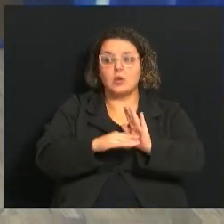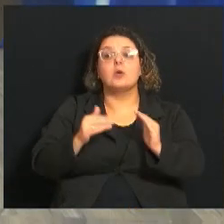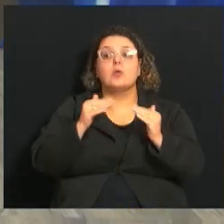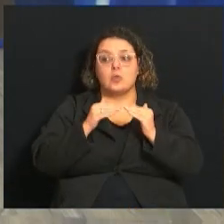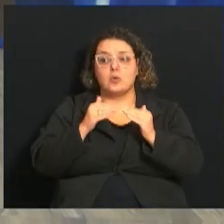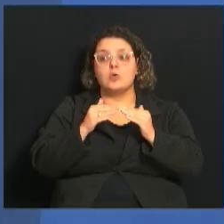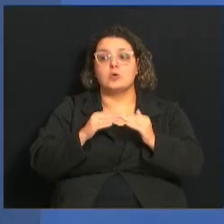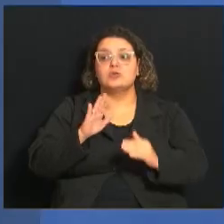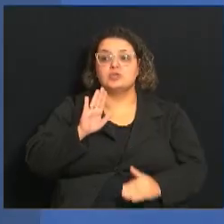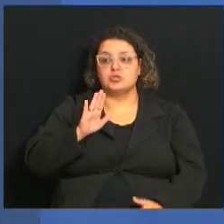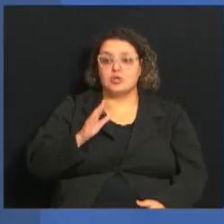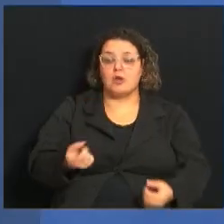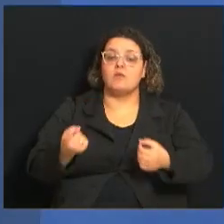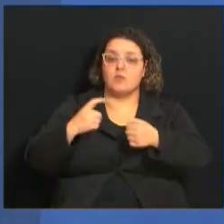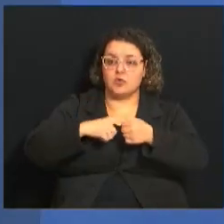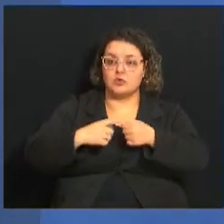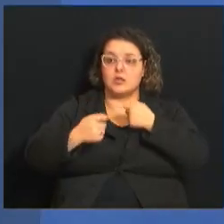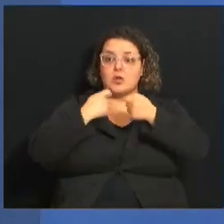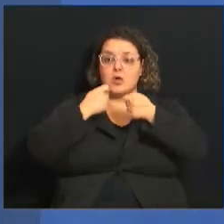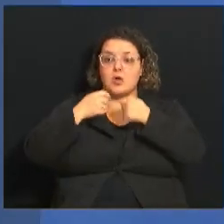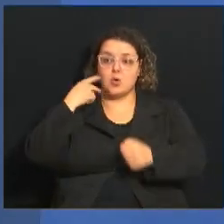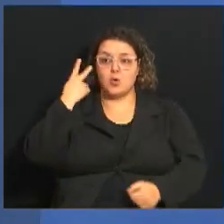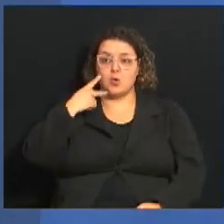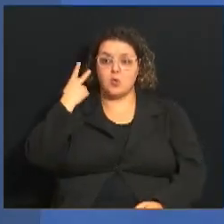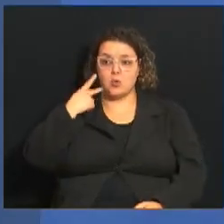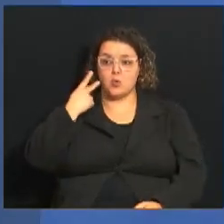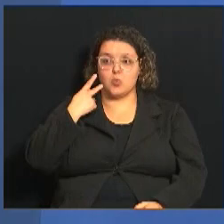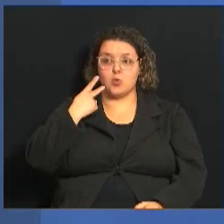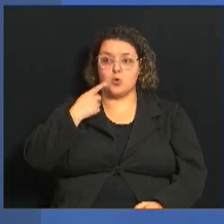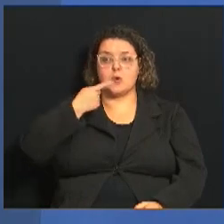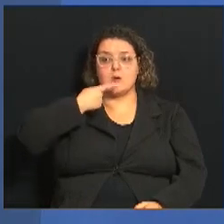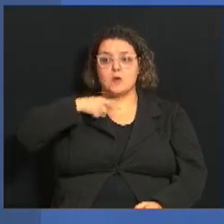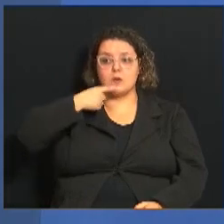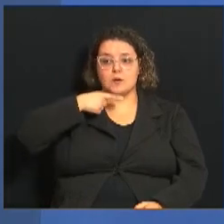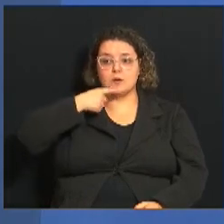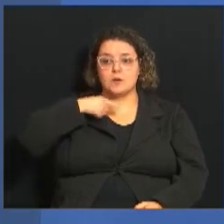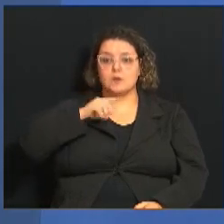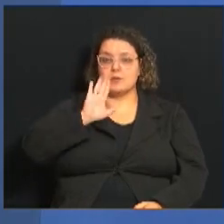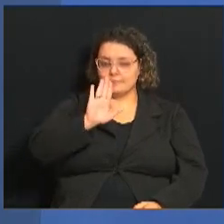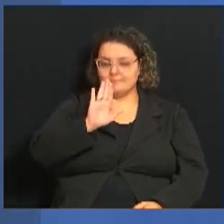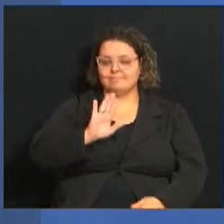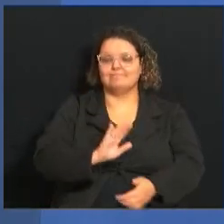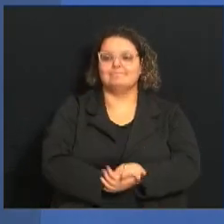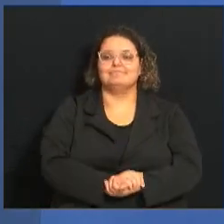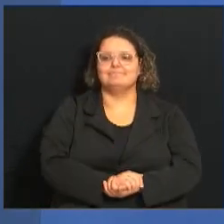daqui a pouquinho. E hoje a gente entrevista o vereador Eduardo Magoga. Não saia daí.